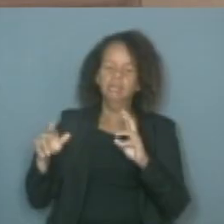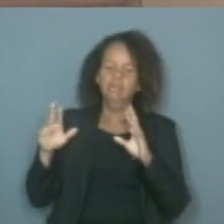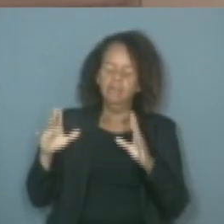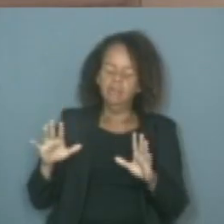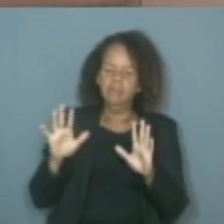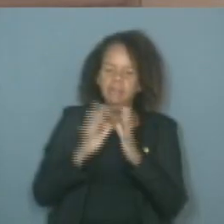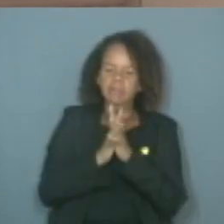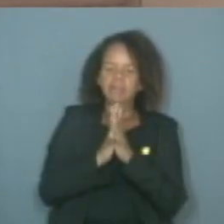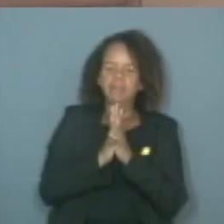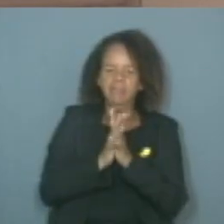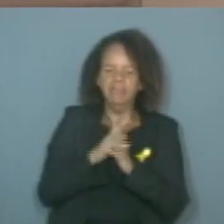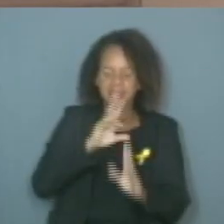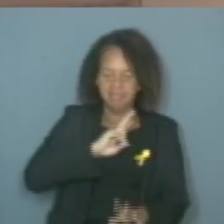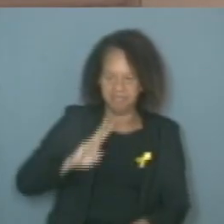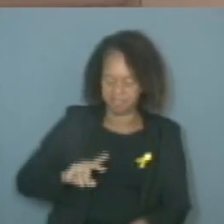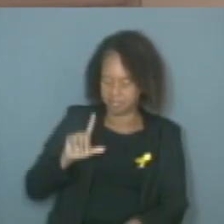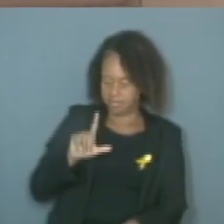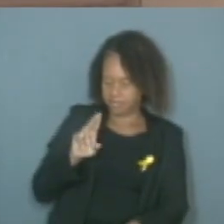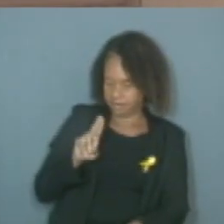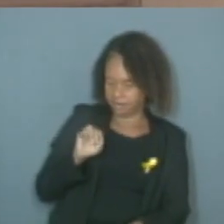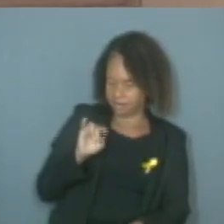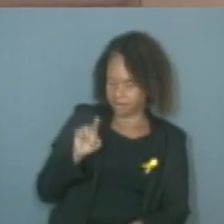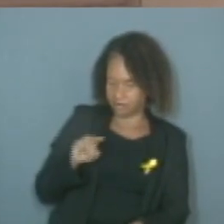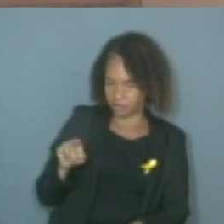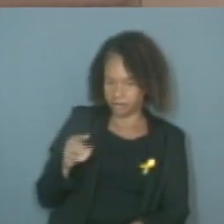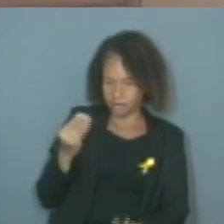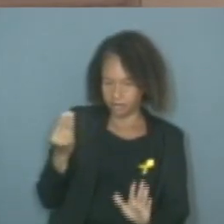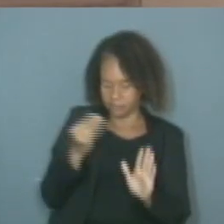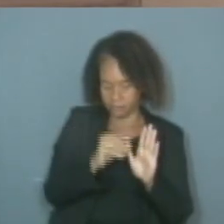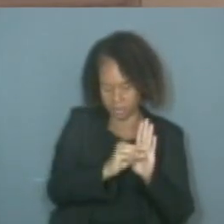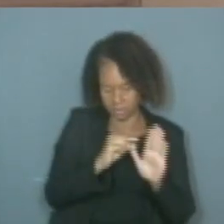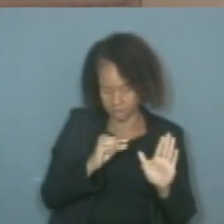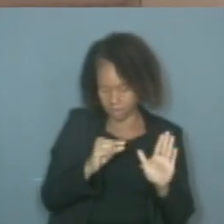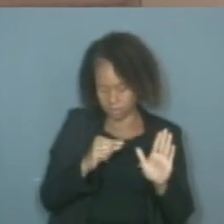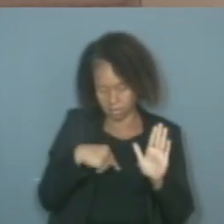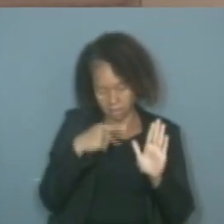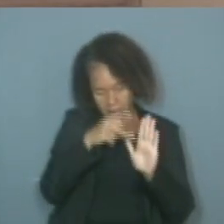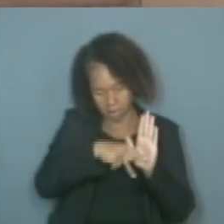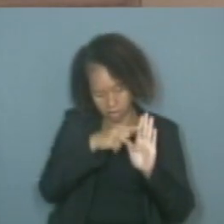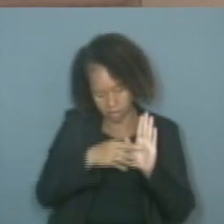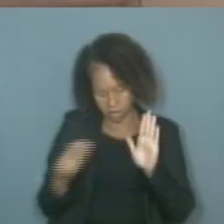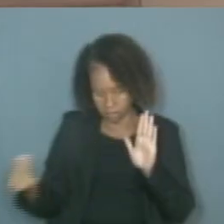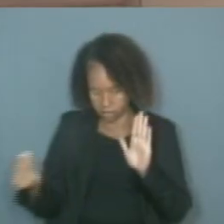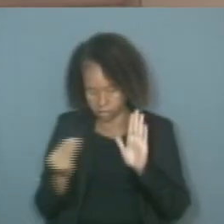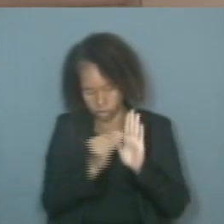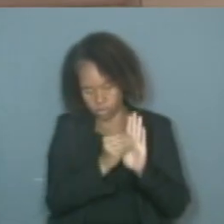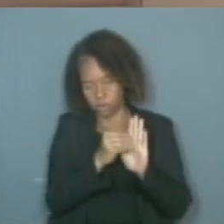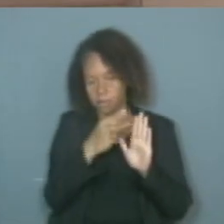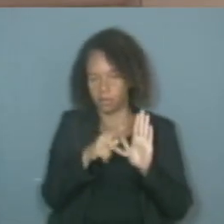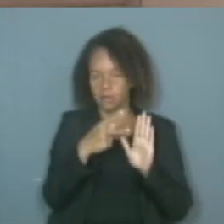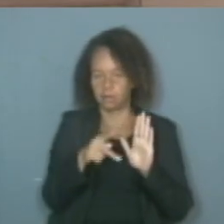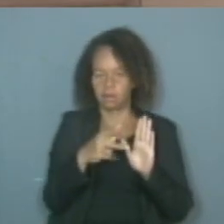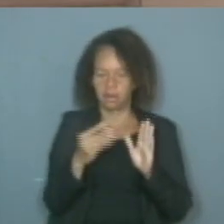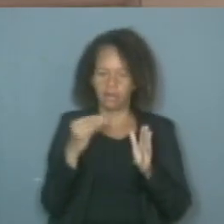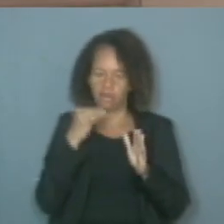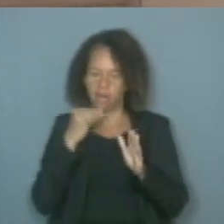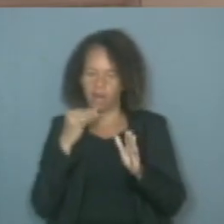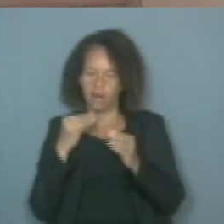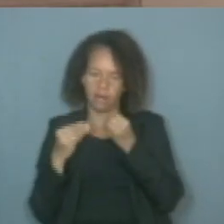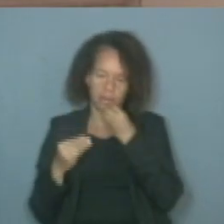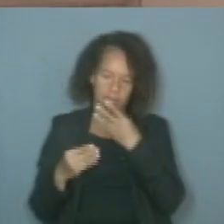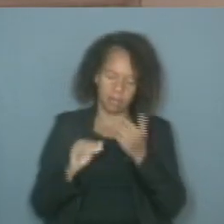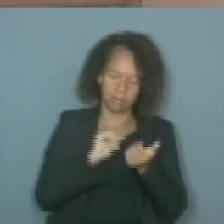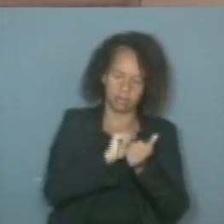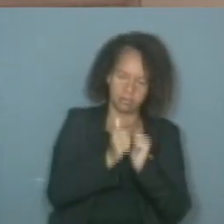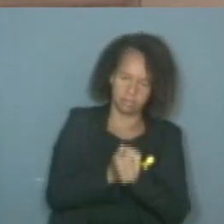Tanto que o vereador Luiz Eustáquio pegou justamente esse artigo do meu projeto para adicionar no projeto dele, que antes estava falho, mas agora foi